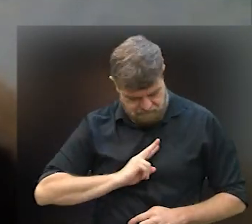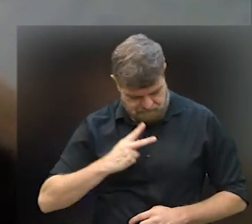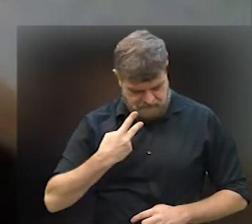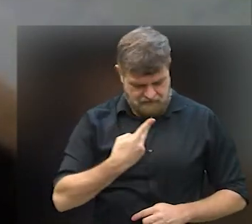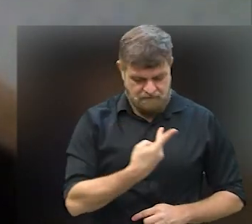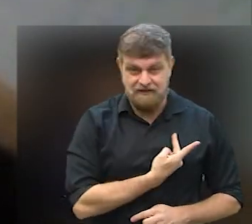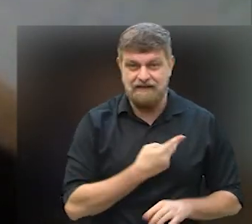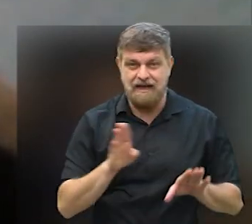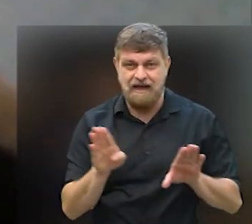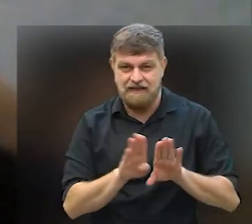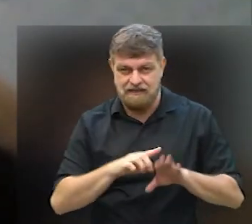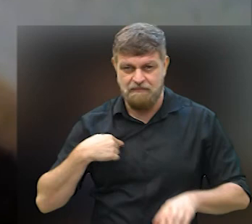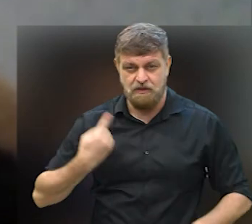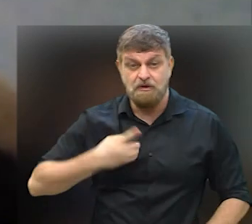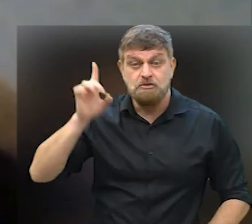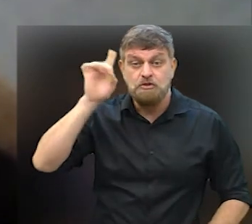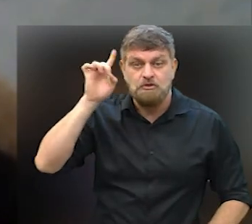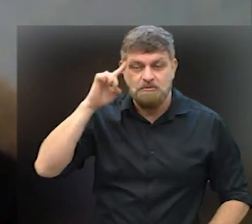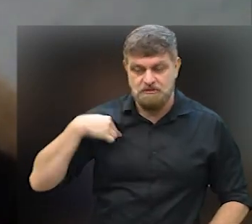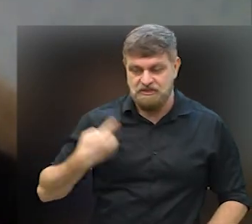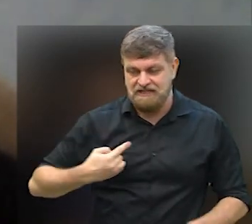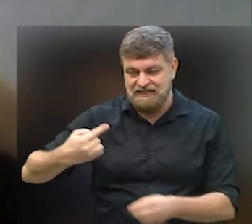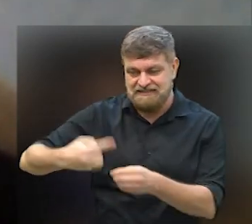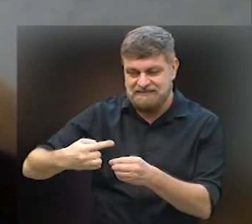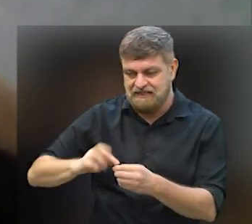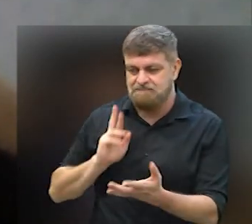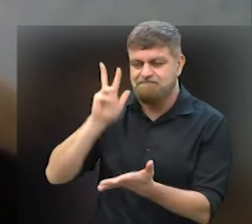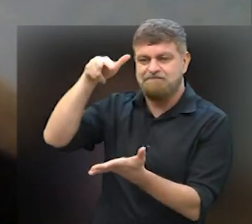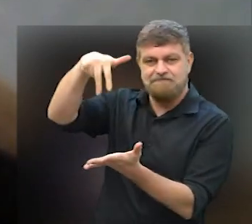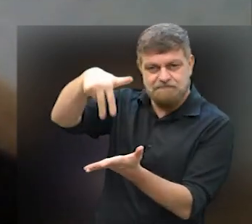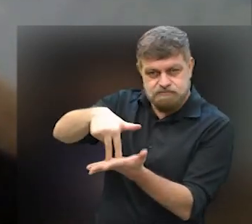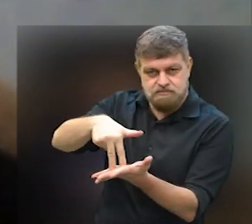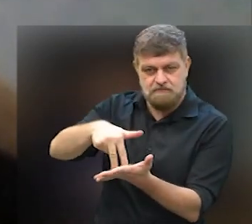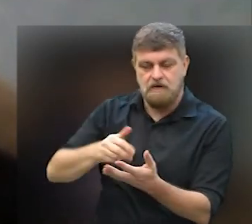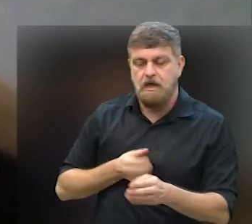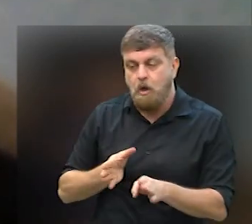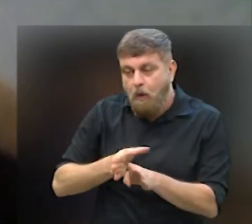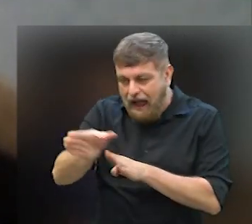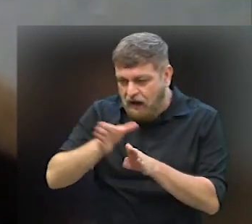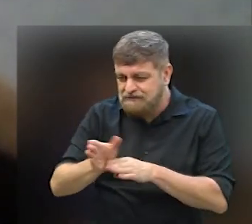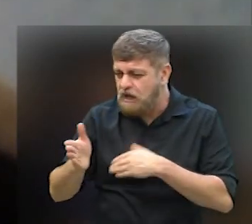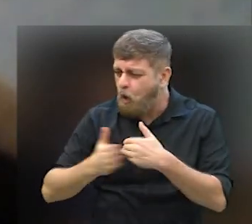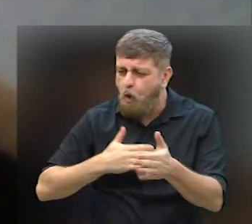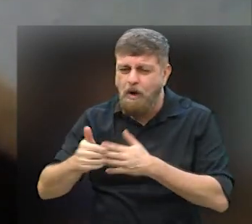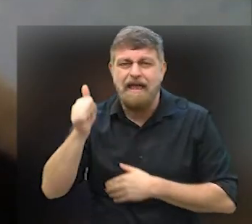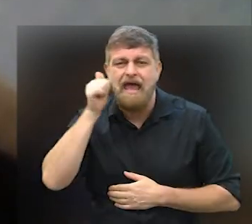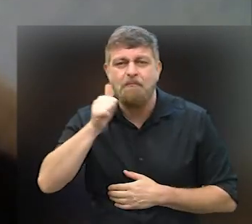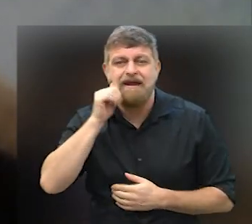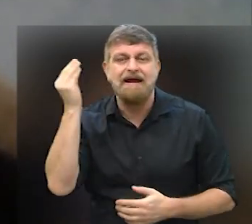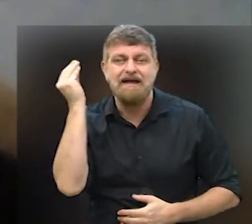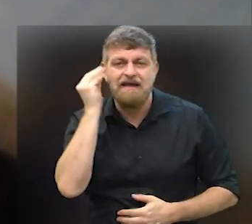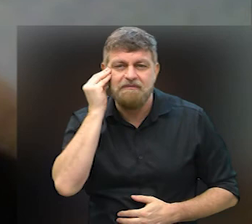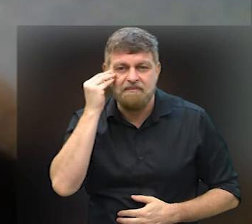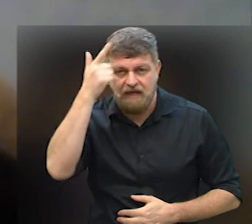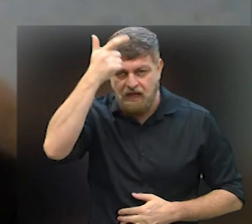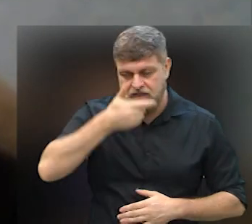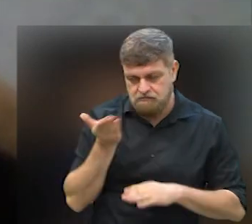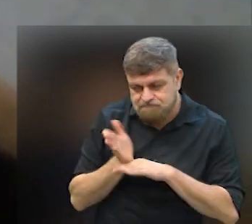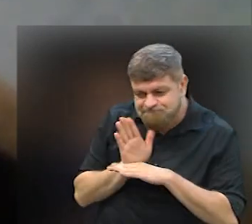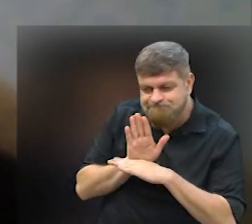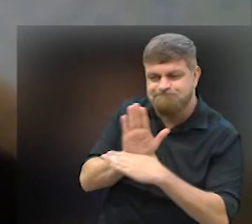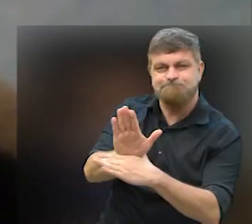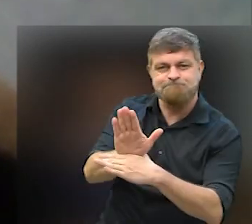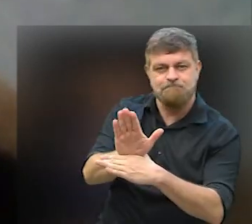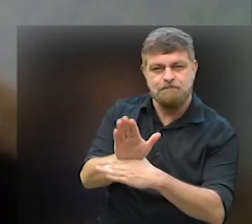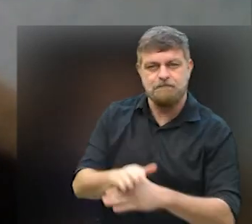transformação e um preparo para a nossa vida cotidiana, para a nossa vida na cidade. Eu recomendo qualquer mulher experimentar. Quem tiver com dificuldade, conte com a gente, que a